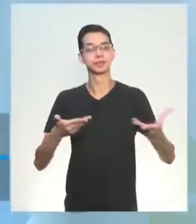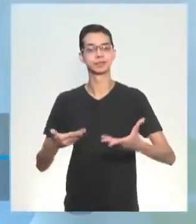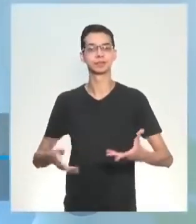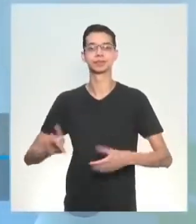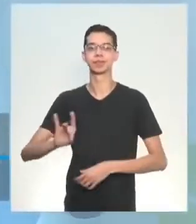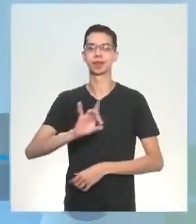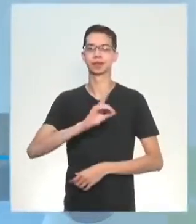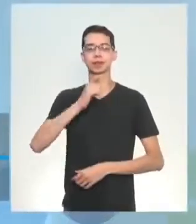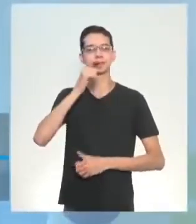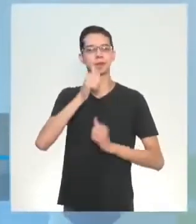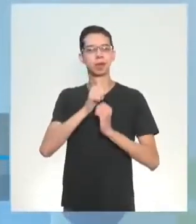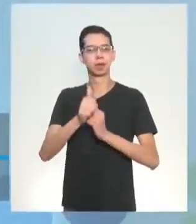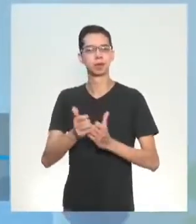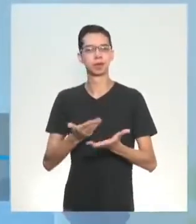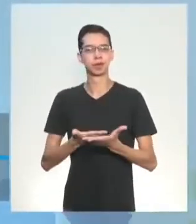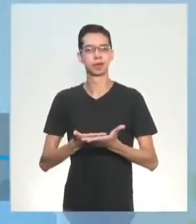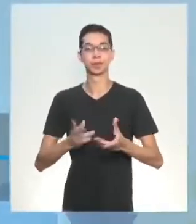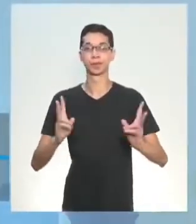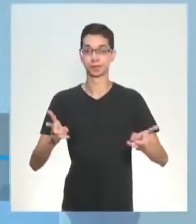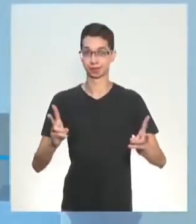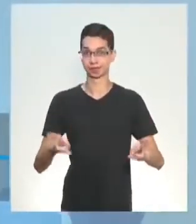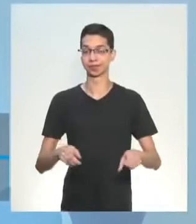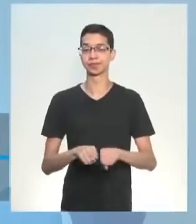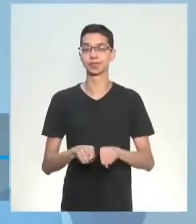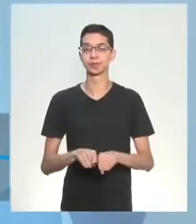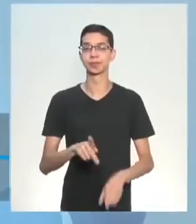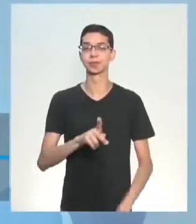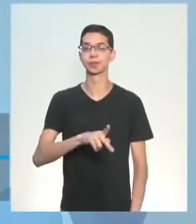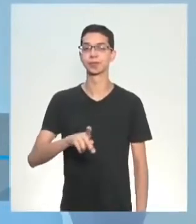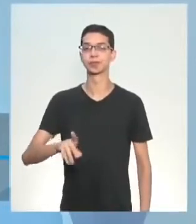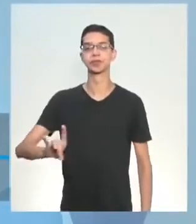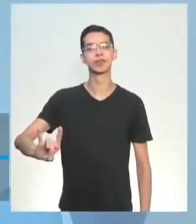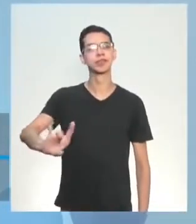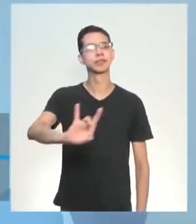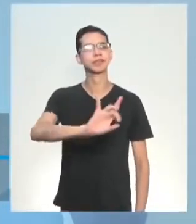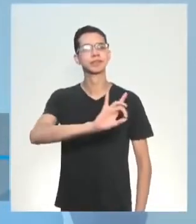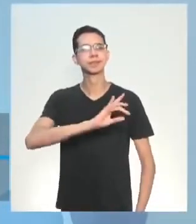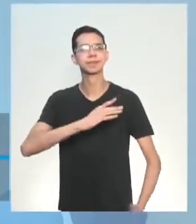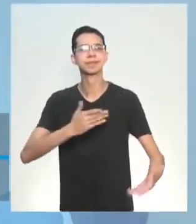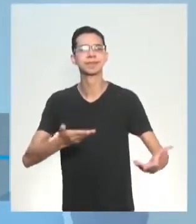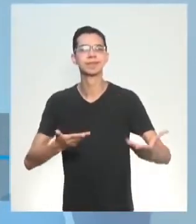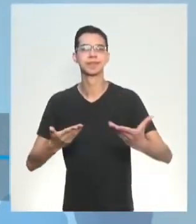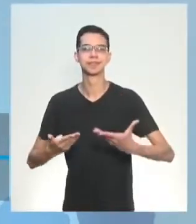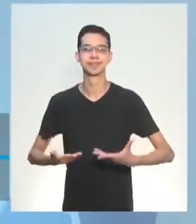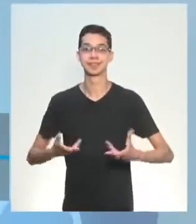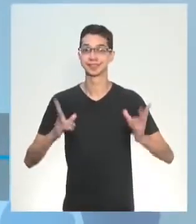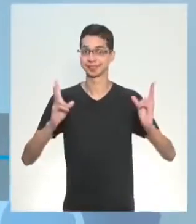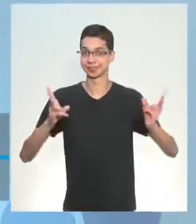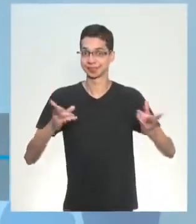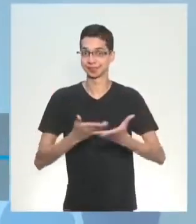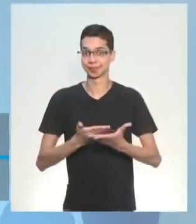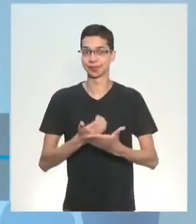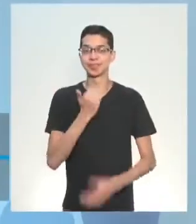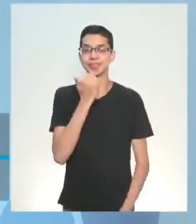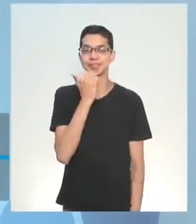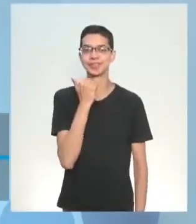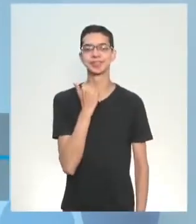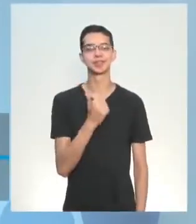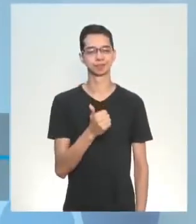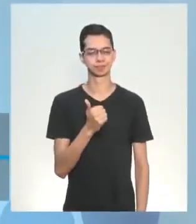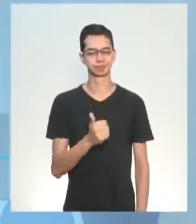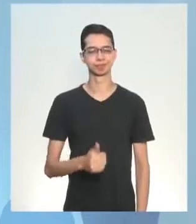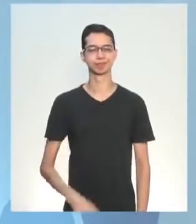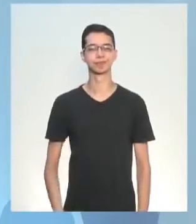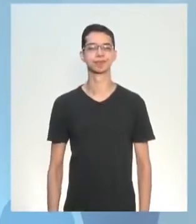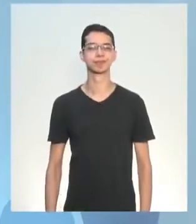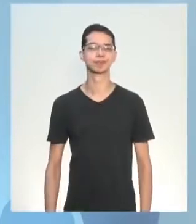nossas aulas e, claro, nossos queridos colegas professores são sempre muito bem-vindos aqui na aula de ciências. Então,